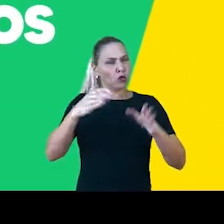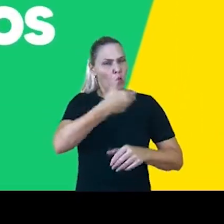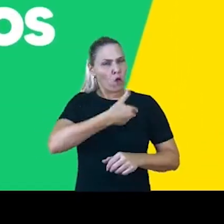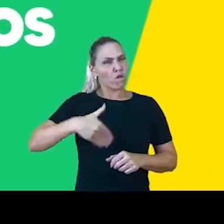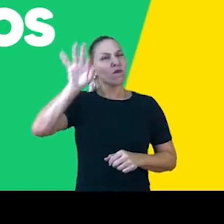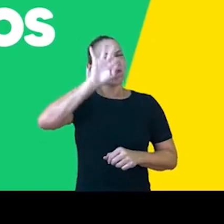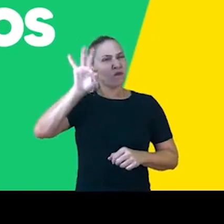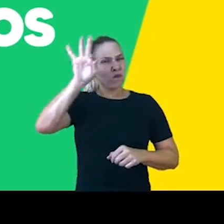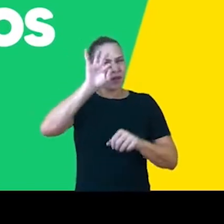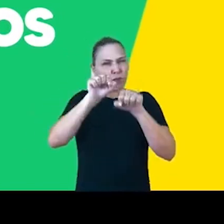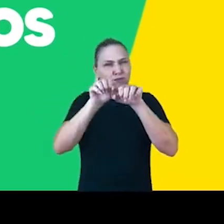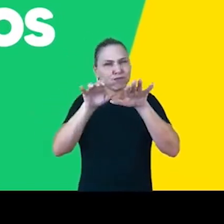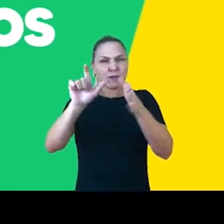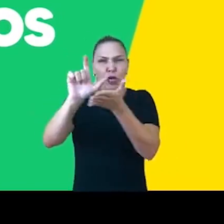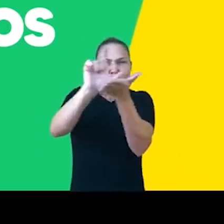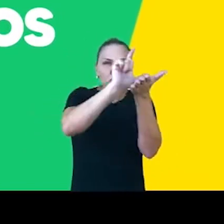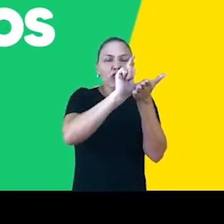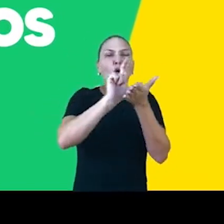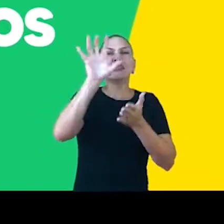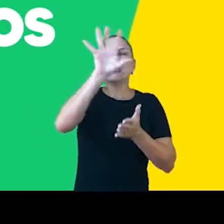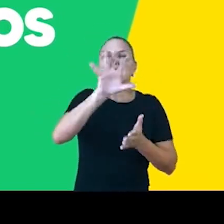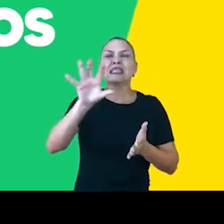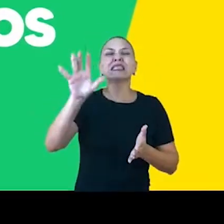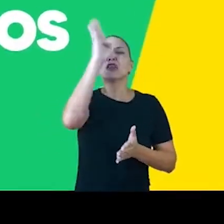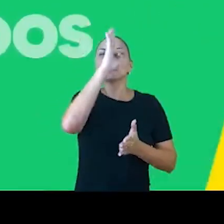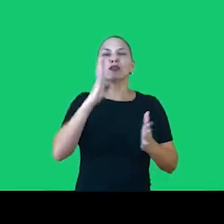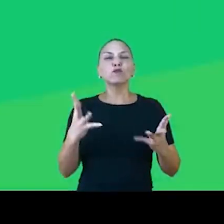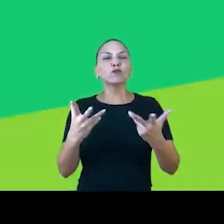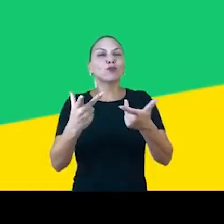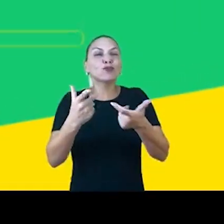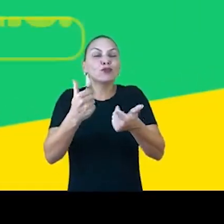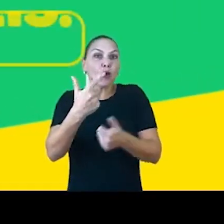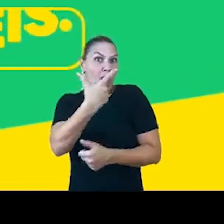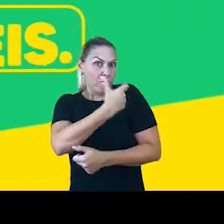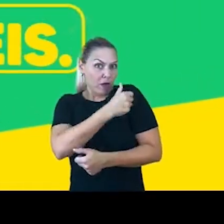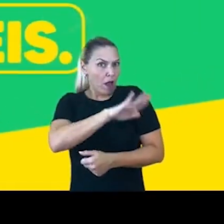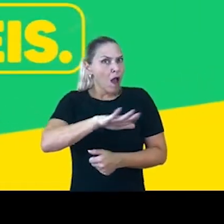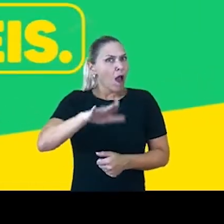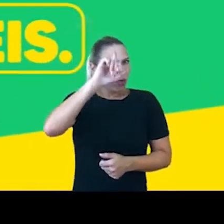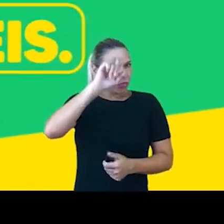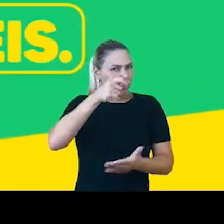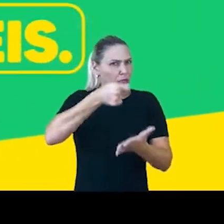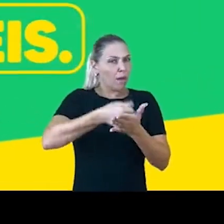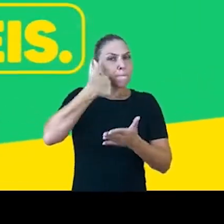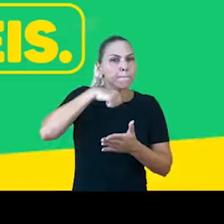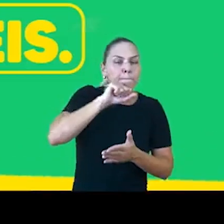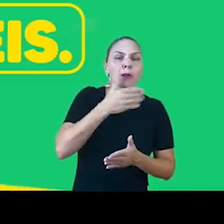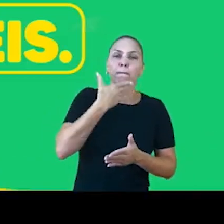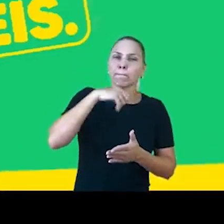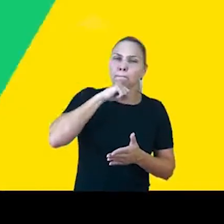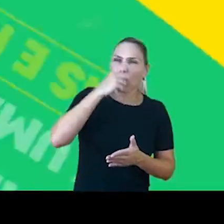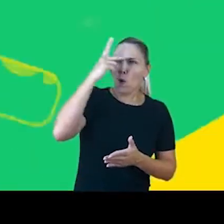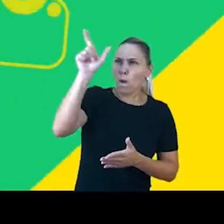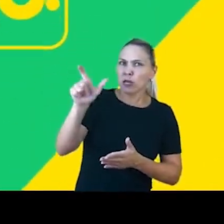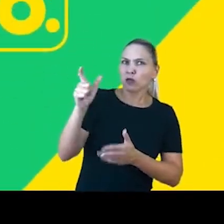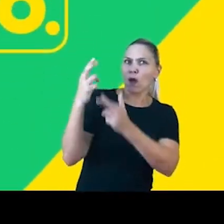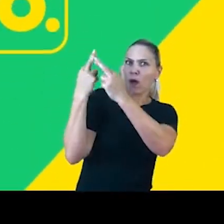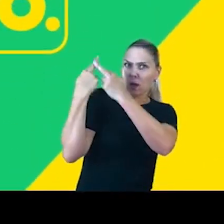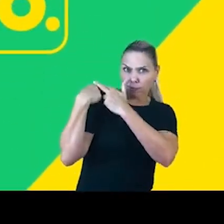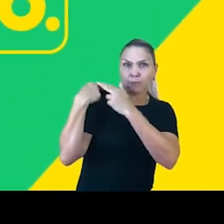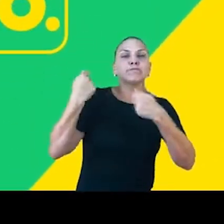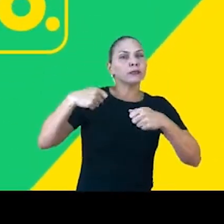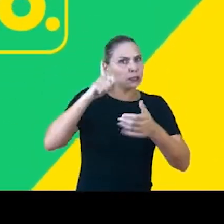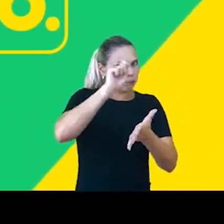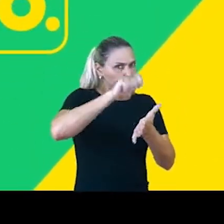O Governo Federal está distribuindo as doses para todos os estados. Vacinar as crianças é uma decisão dos pais e responsáveis, e é